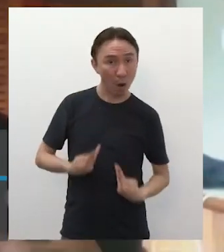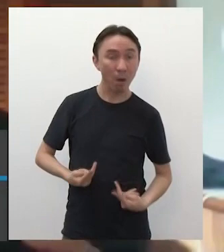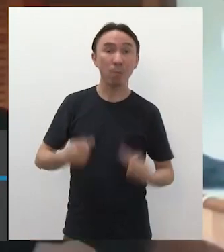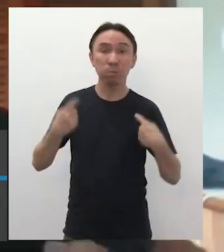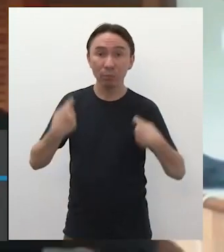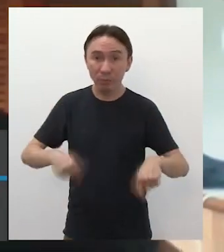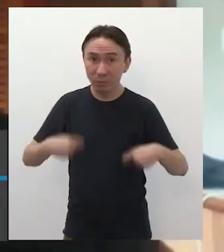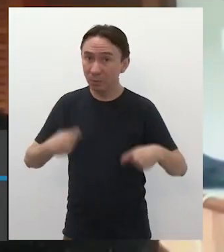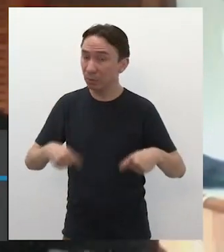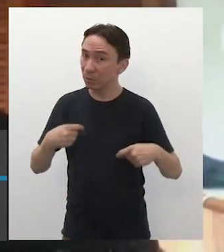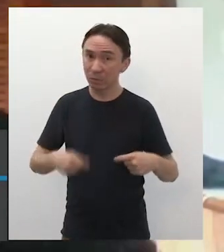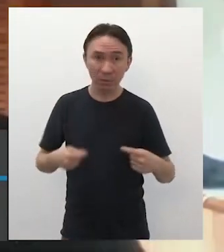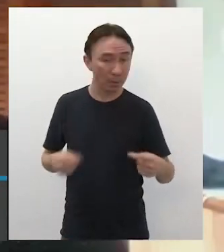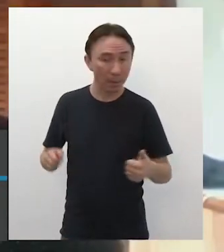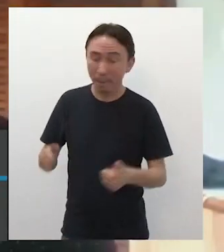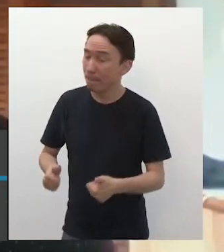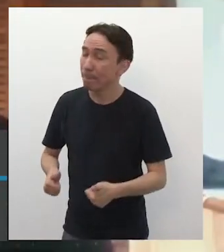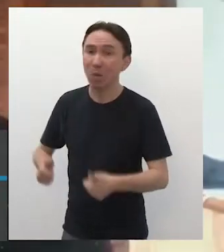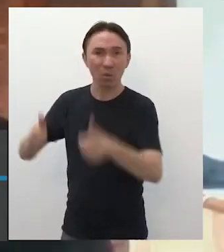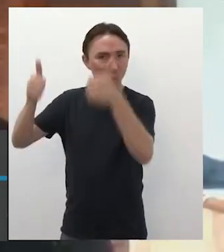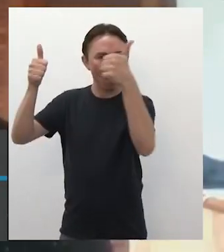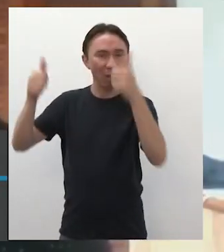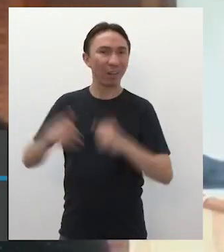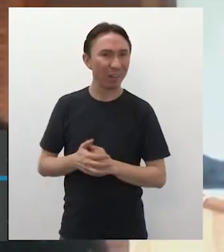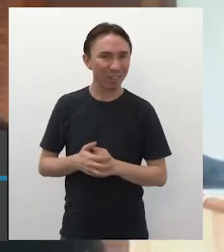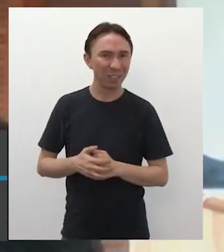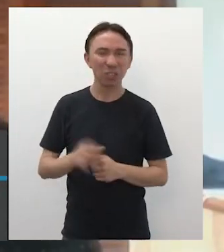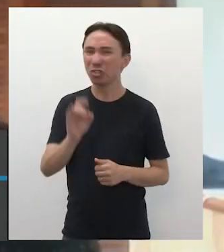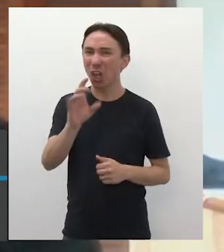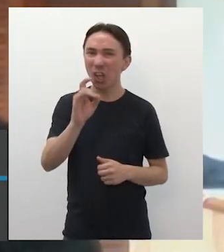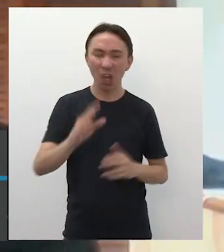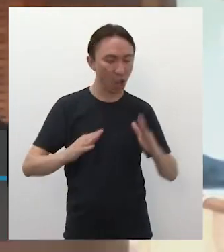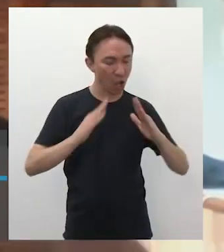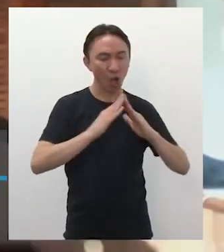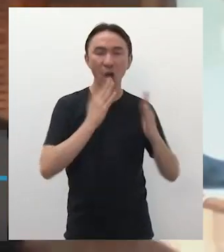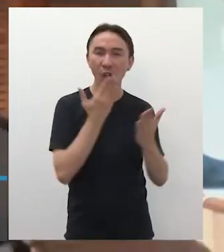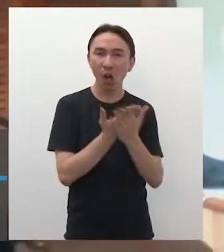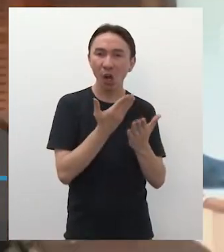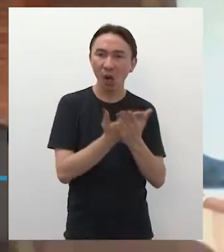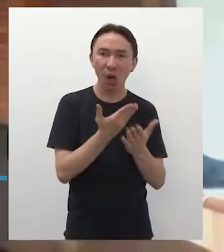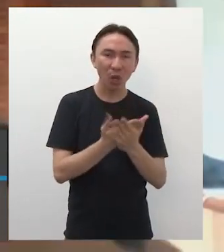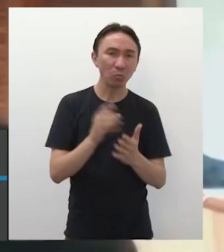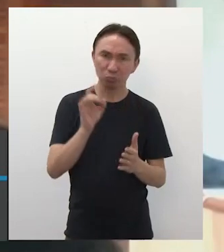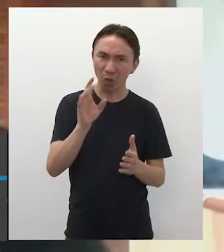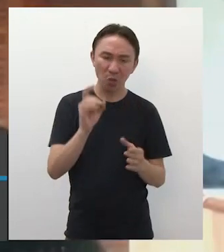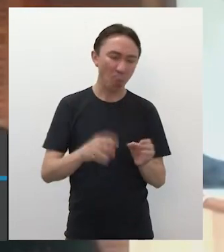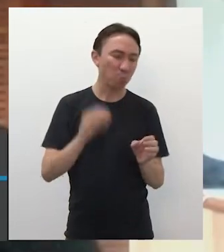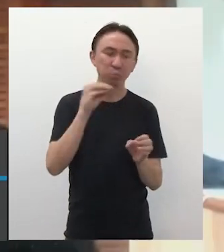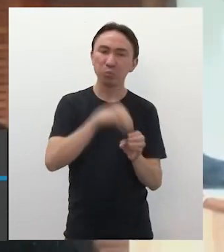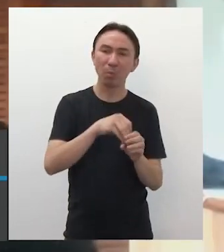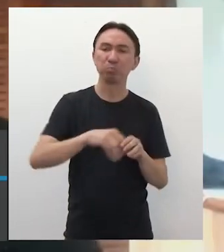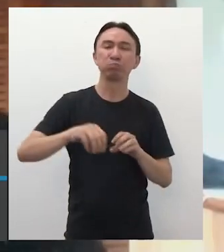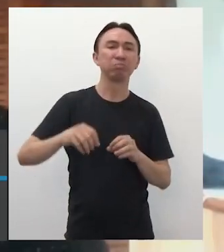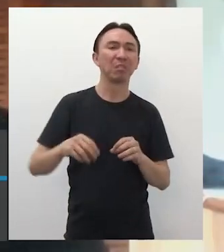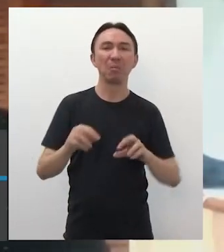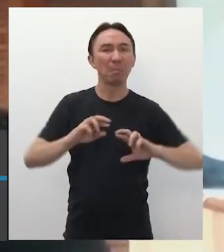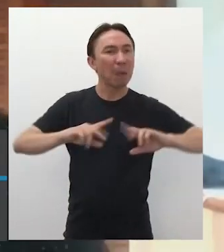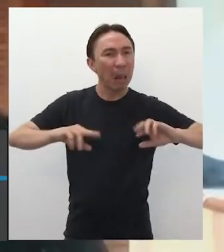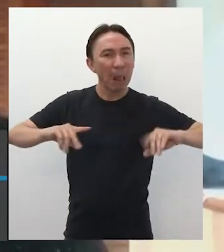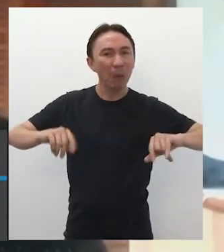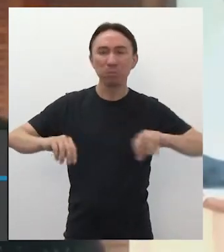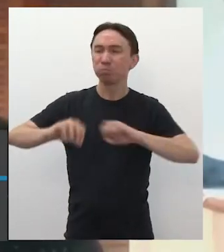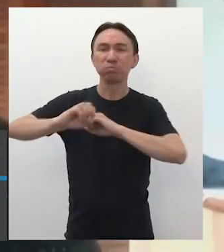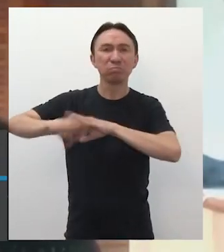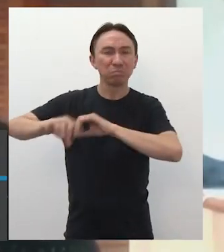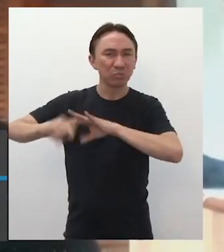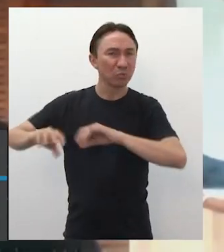vai para além do trabalho com os conteúdos, né, que são importantes, porque, afinal de contas, são produções